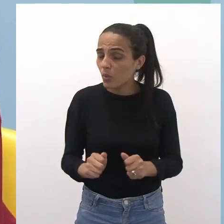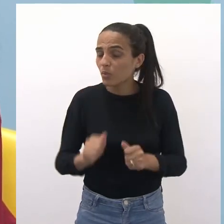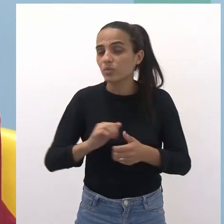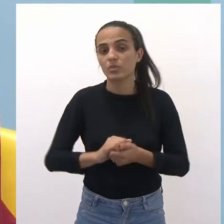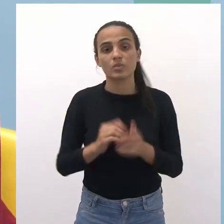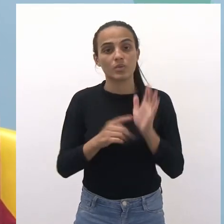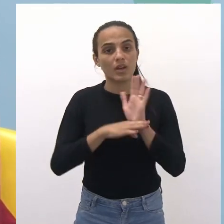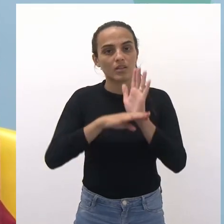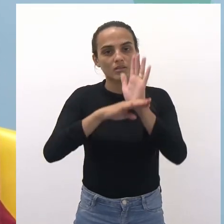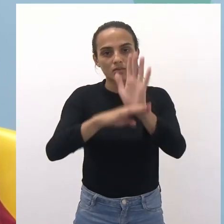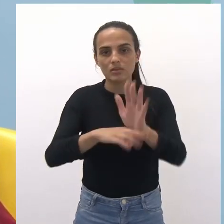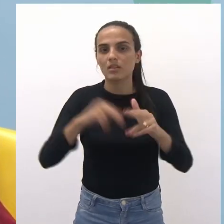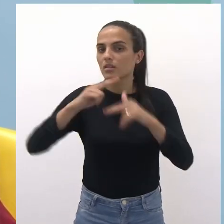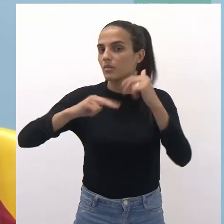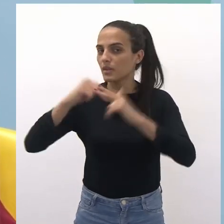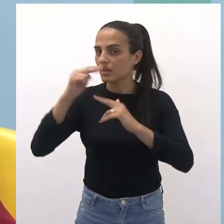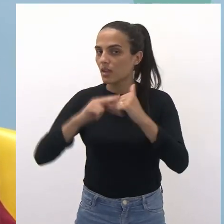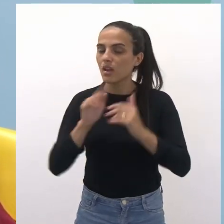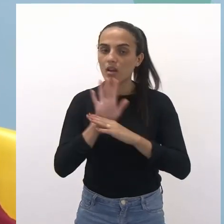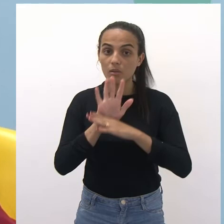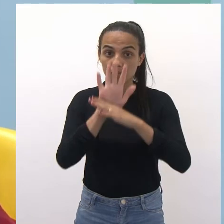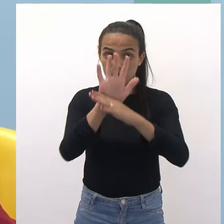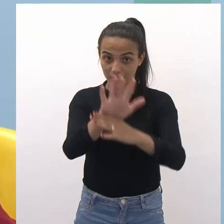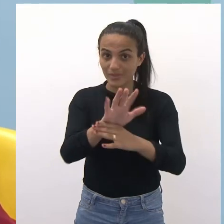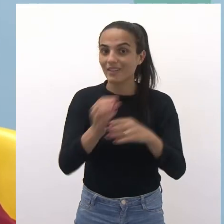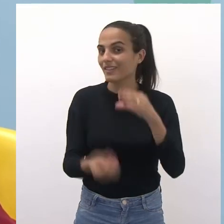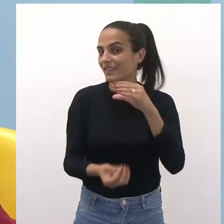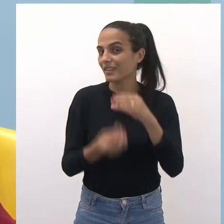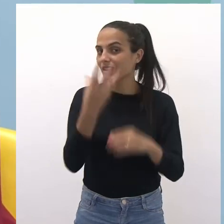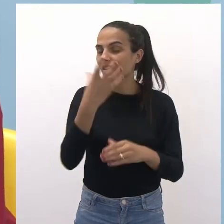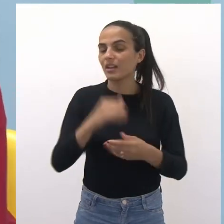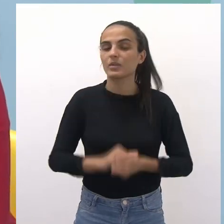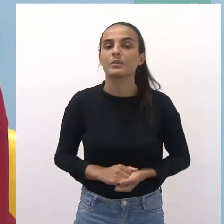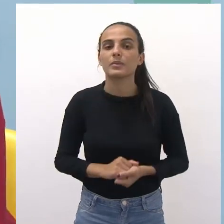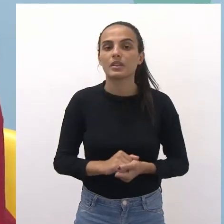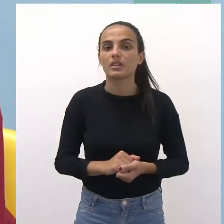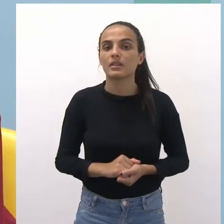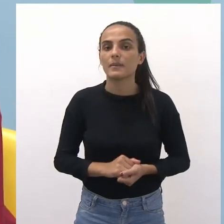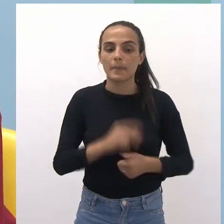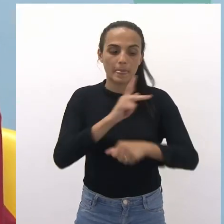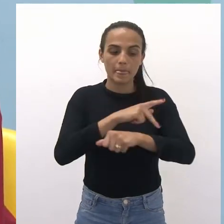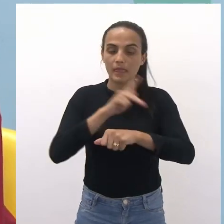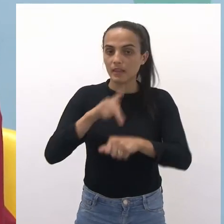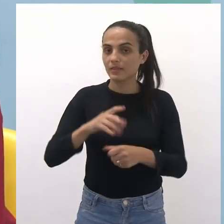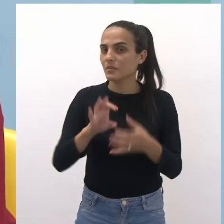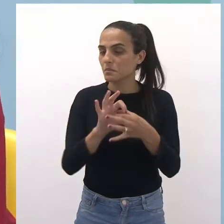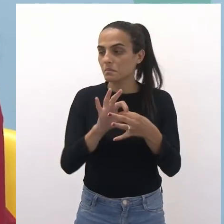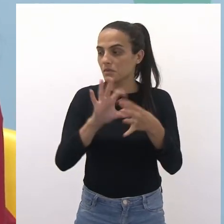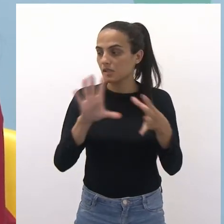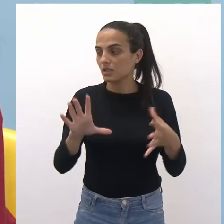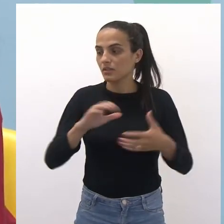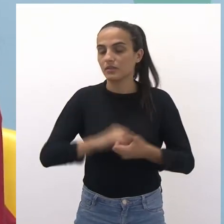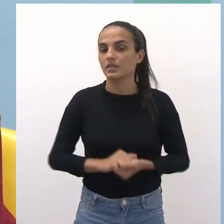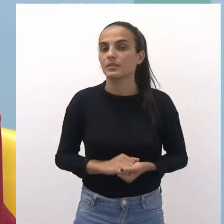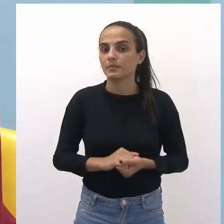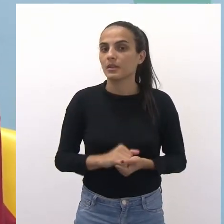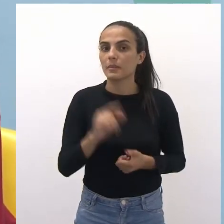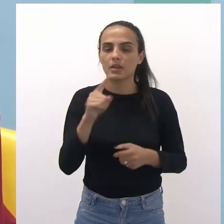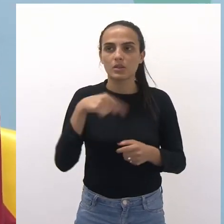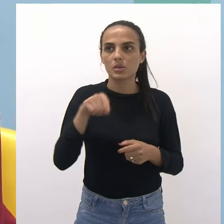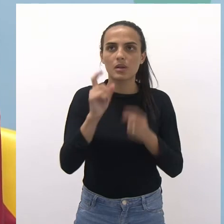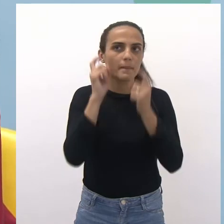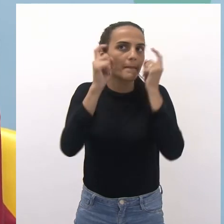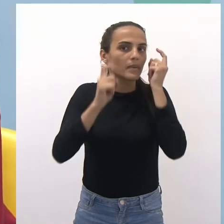disponíveis no material de apoio elaborado pela Coordenadoria Pedagógica são de acesso aberto, já para a gente não ter essa